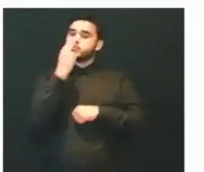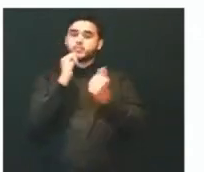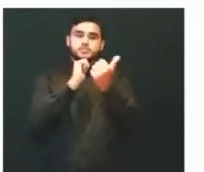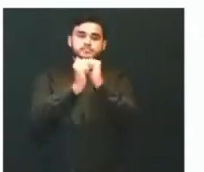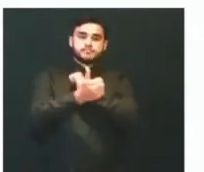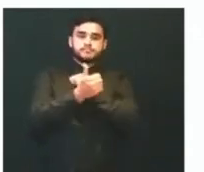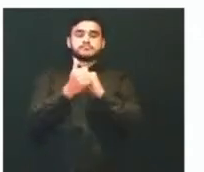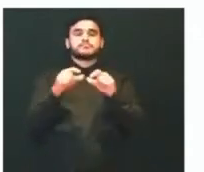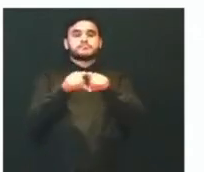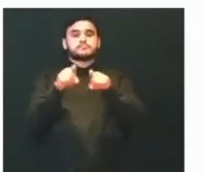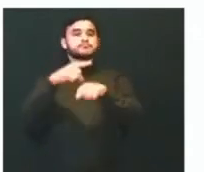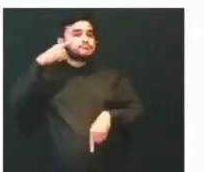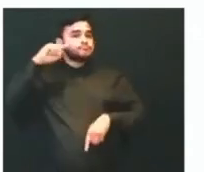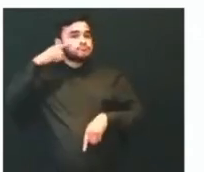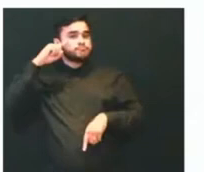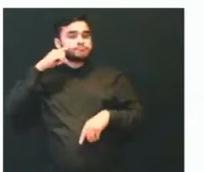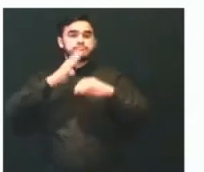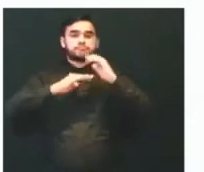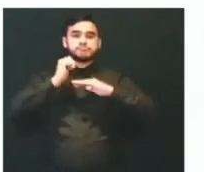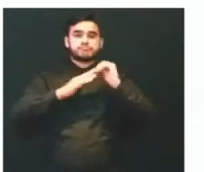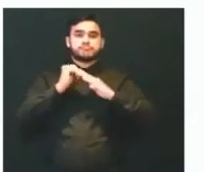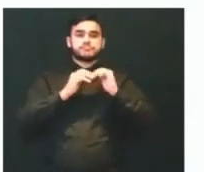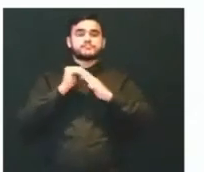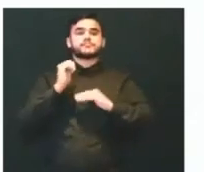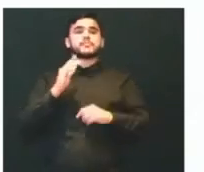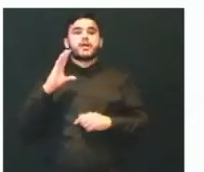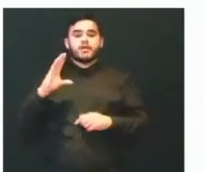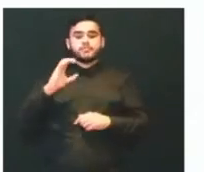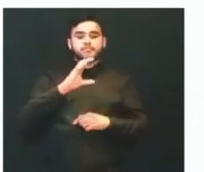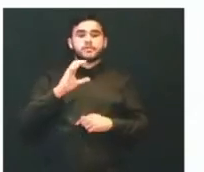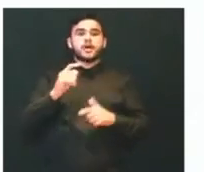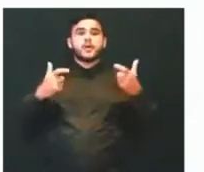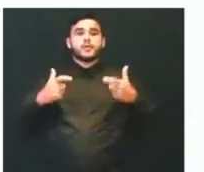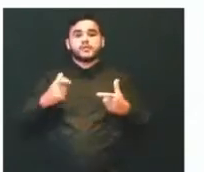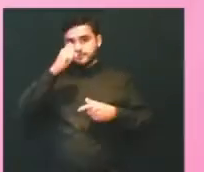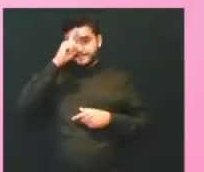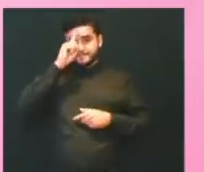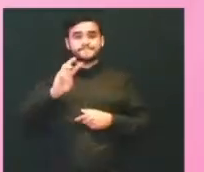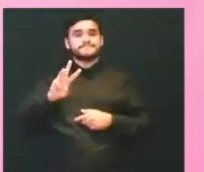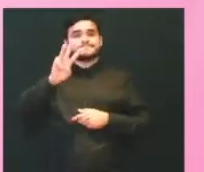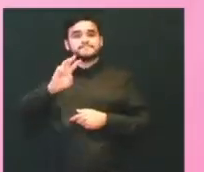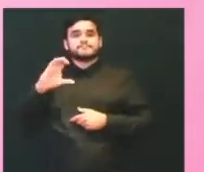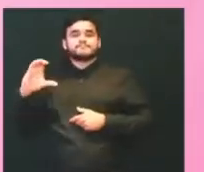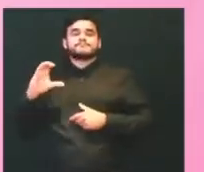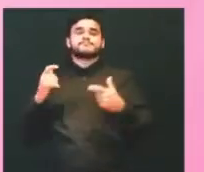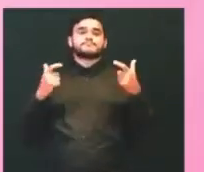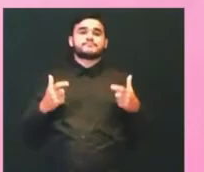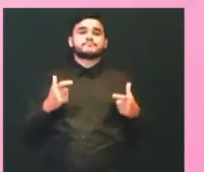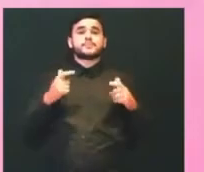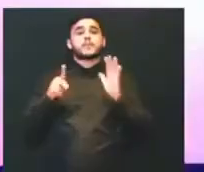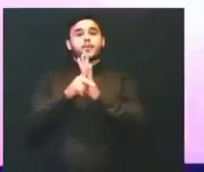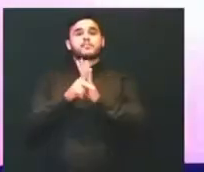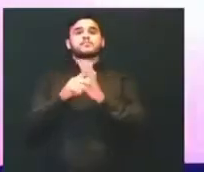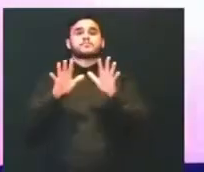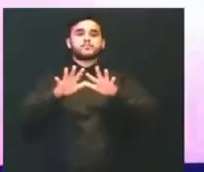residência multiprofissional em oncohematologia no Hospital Universitário Walter Cantídio, pela